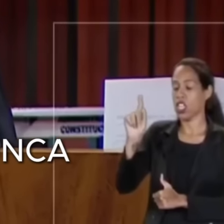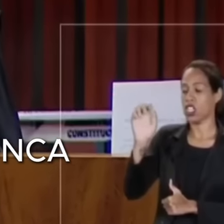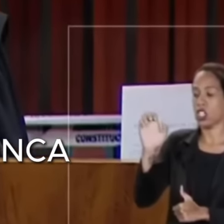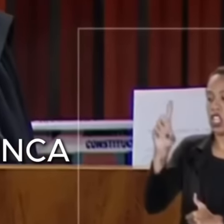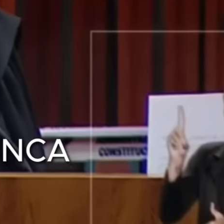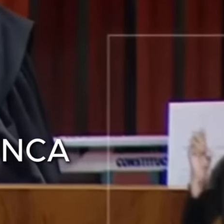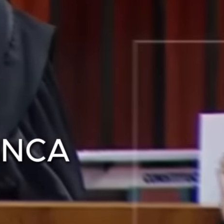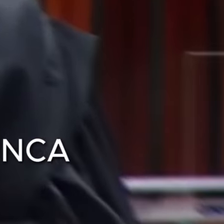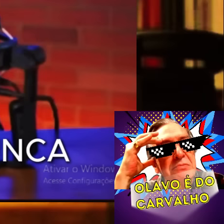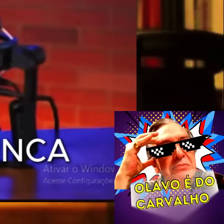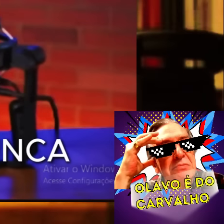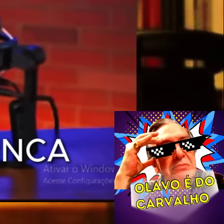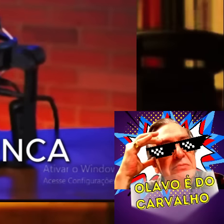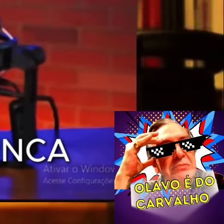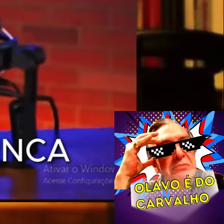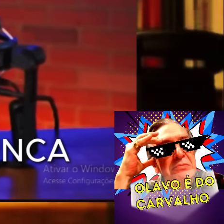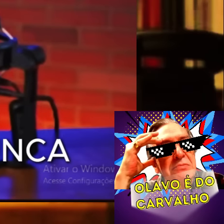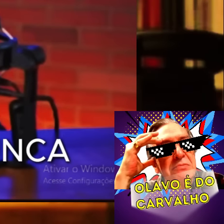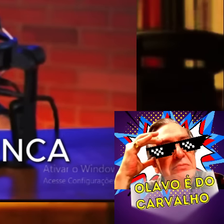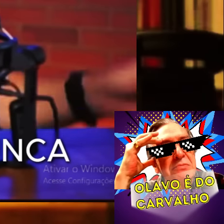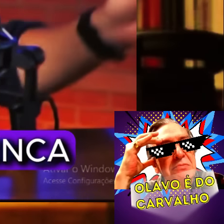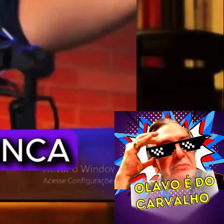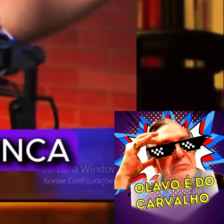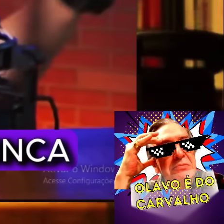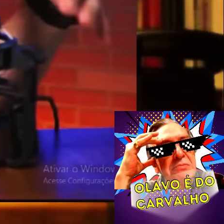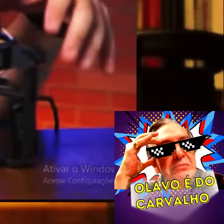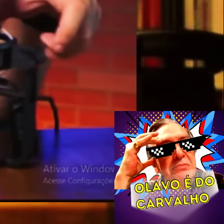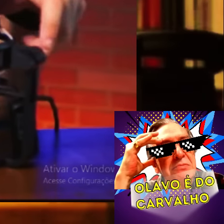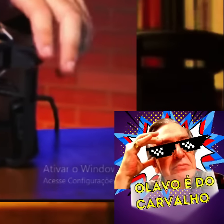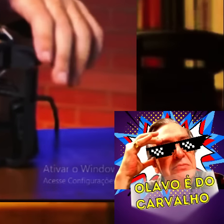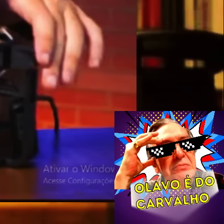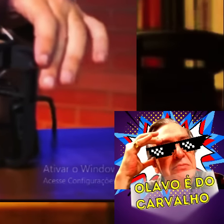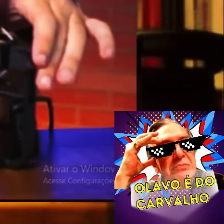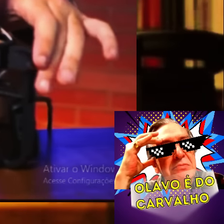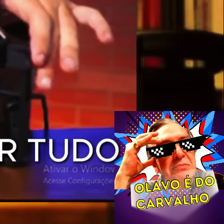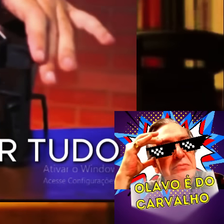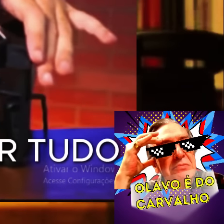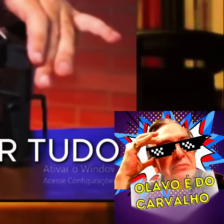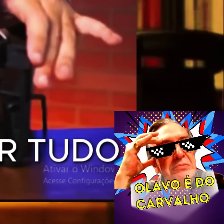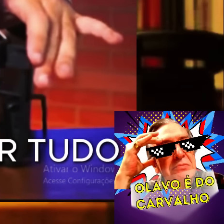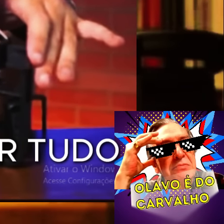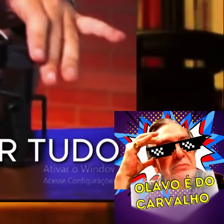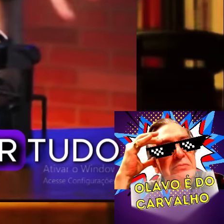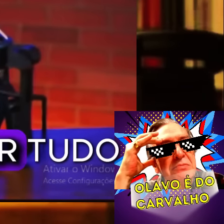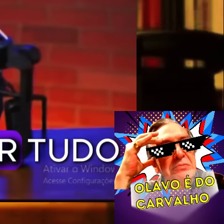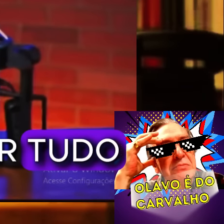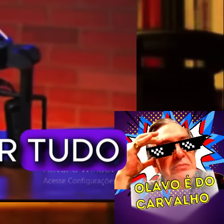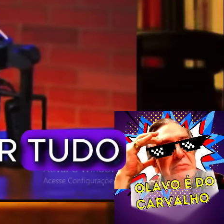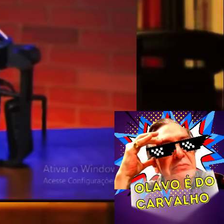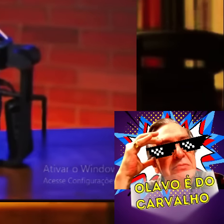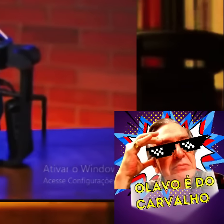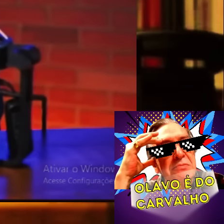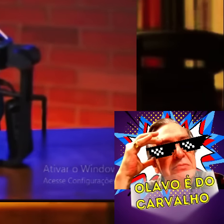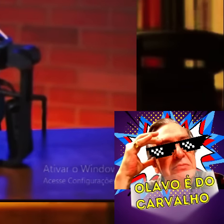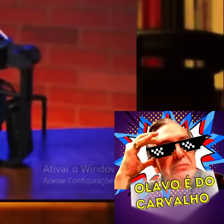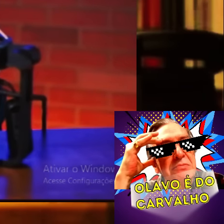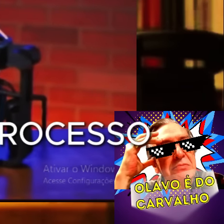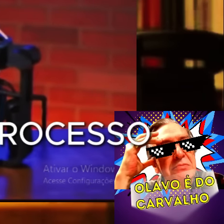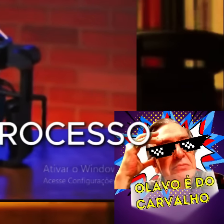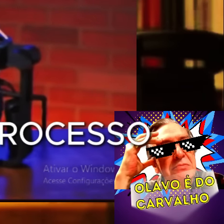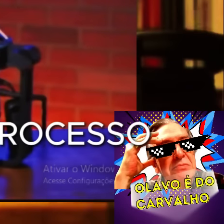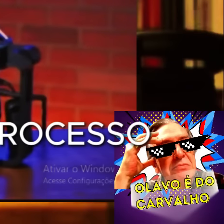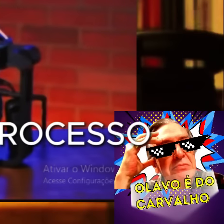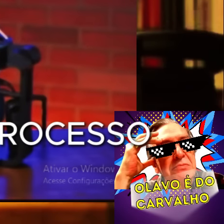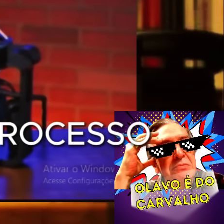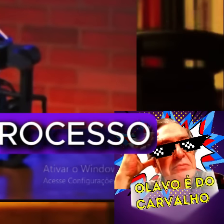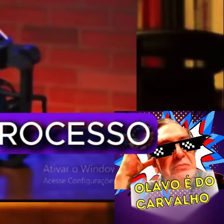Nunca deixei de responder. Nunca. Com o maior prazer. Vou responder a tudo.